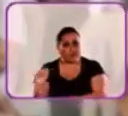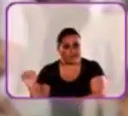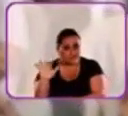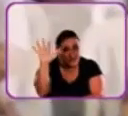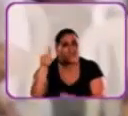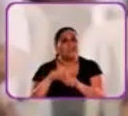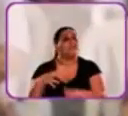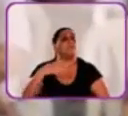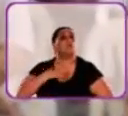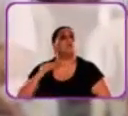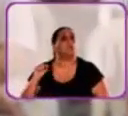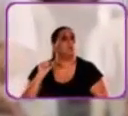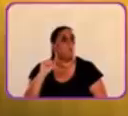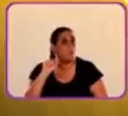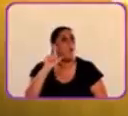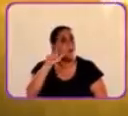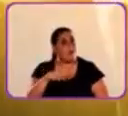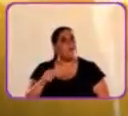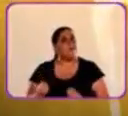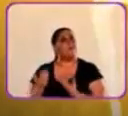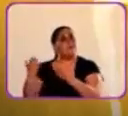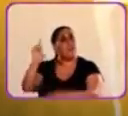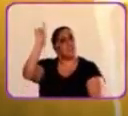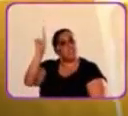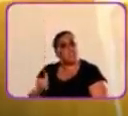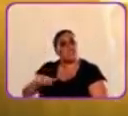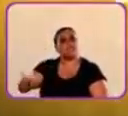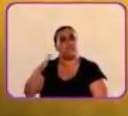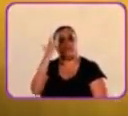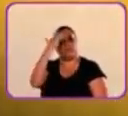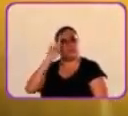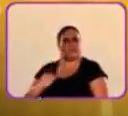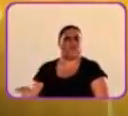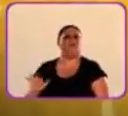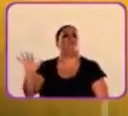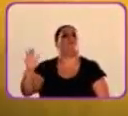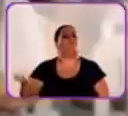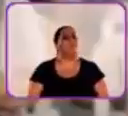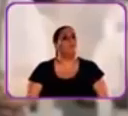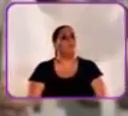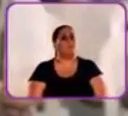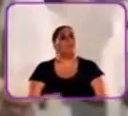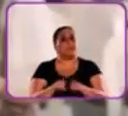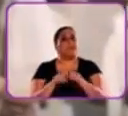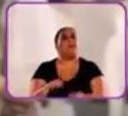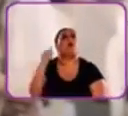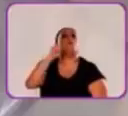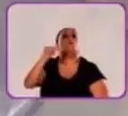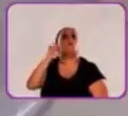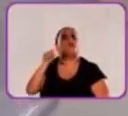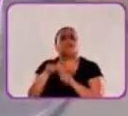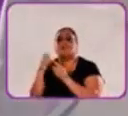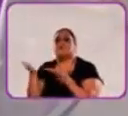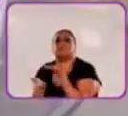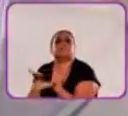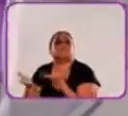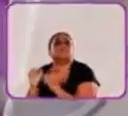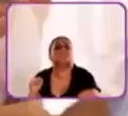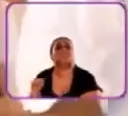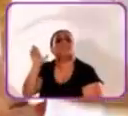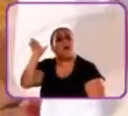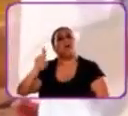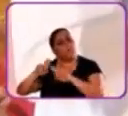comunidade significa dar dignidade à comunidade. É a mulher ser bem